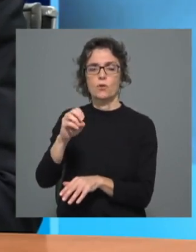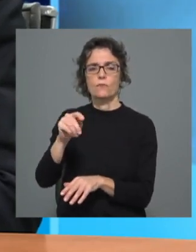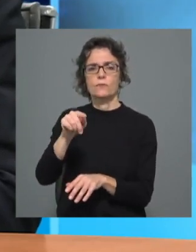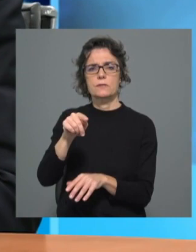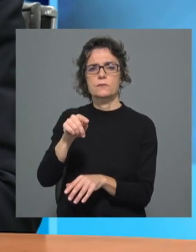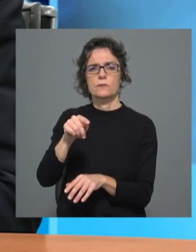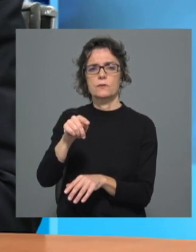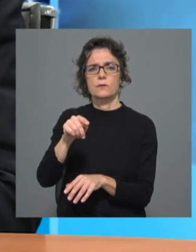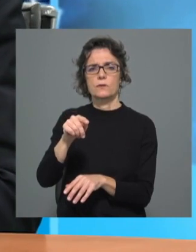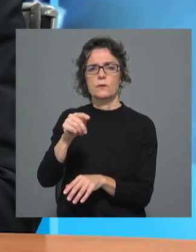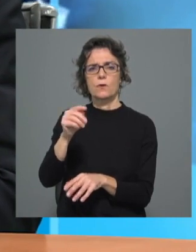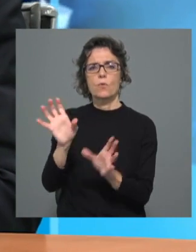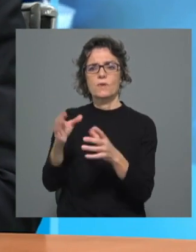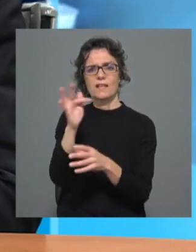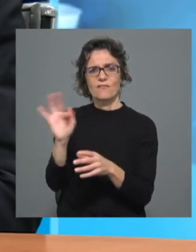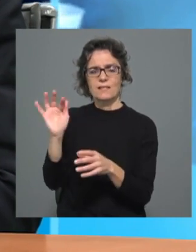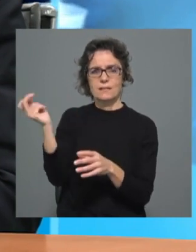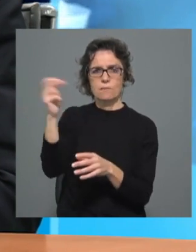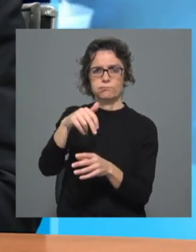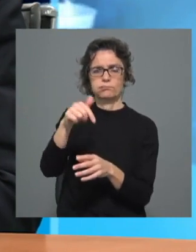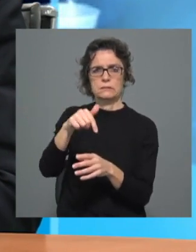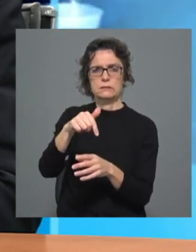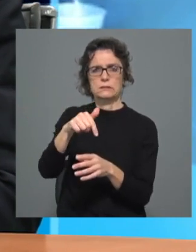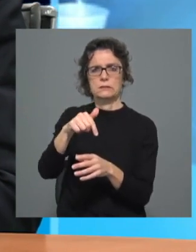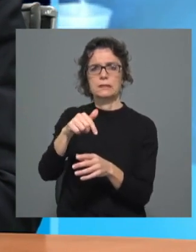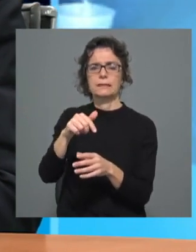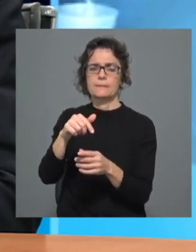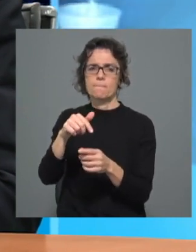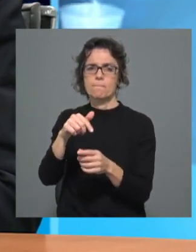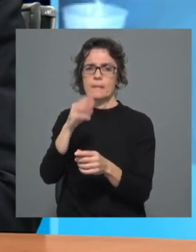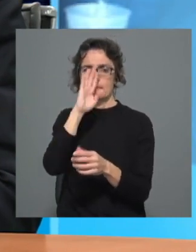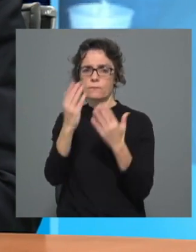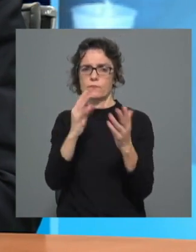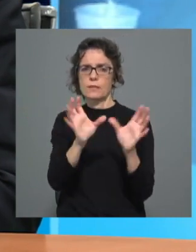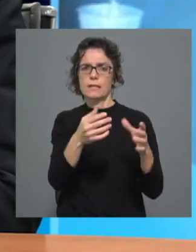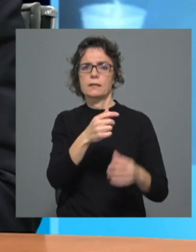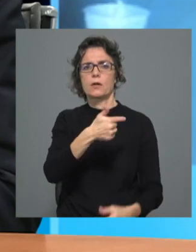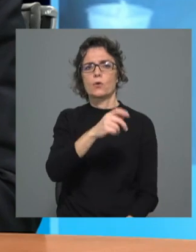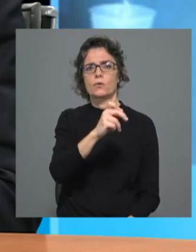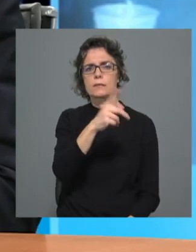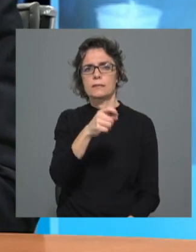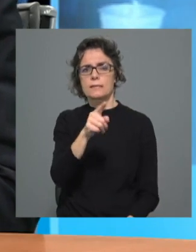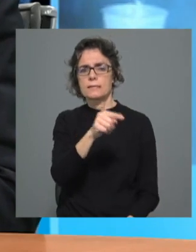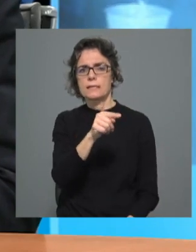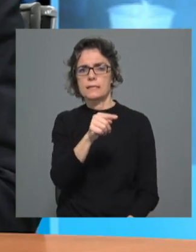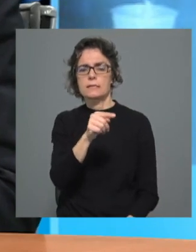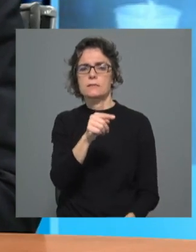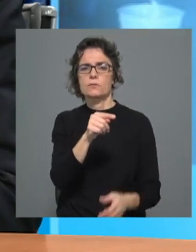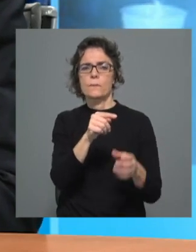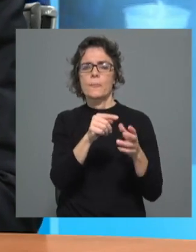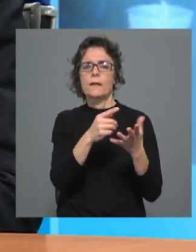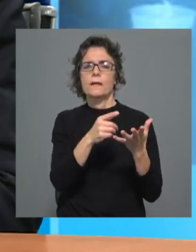ao contrário da comunidade de TZ, cuja base era uma base da Reforma, ou